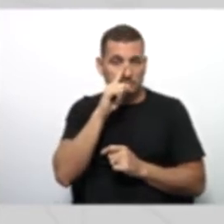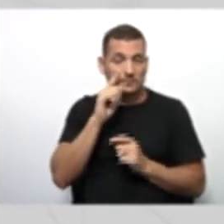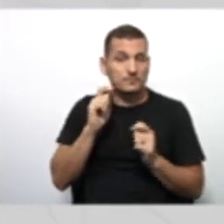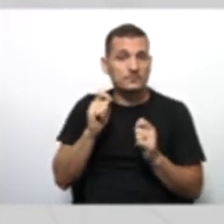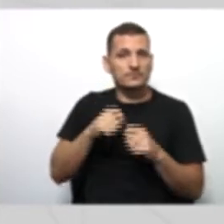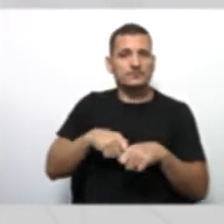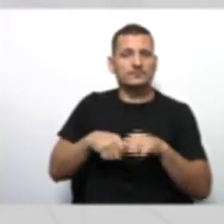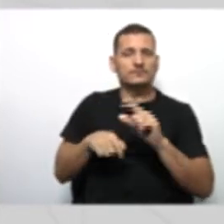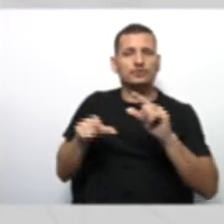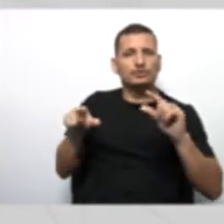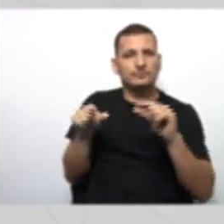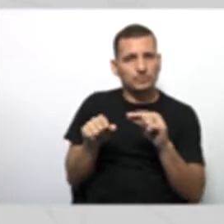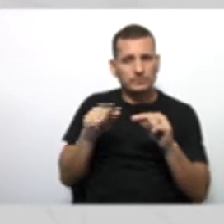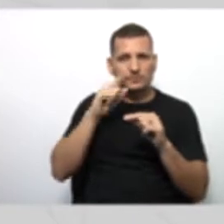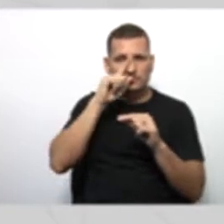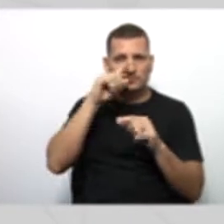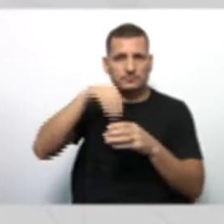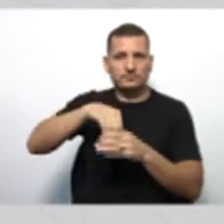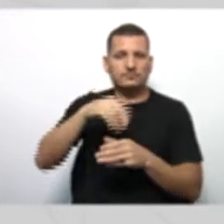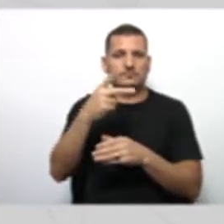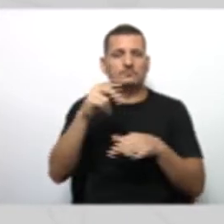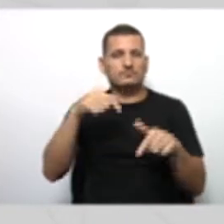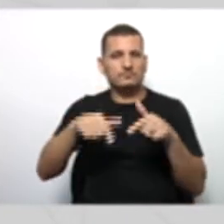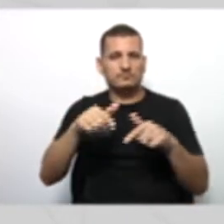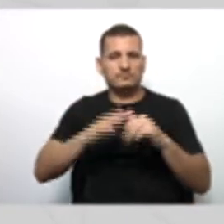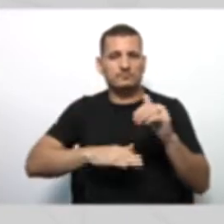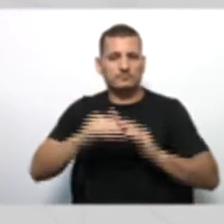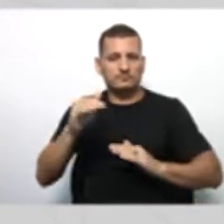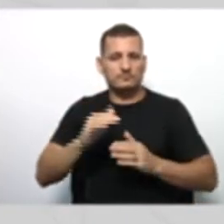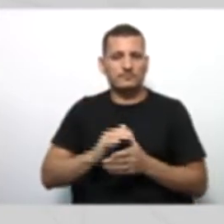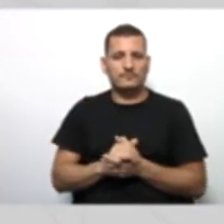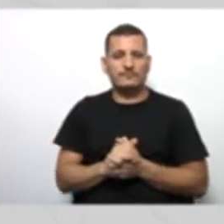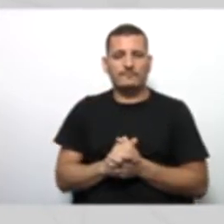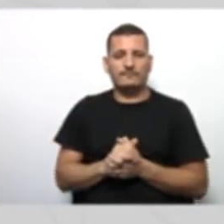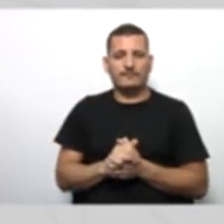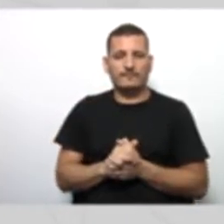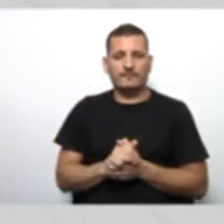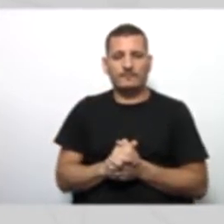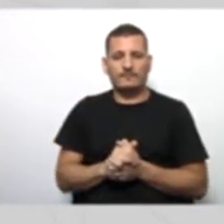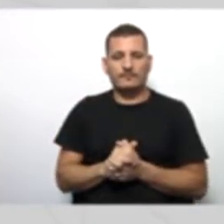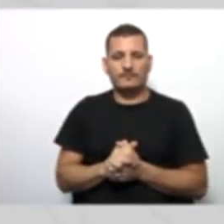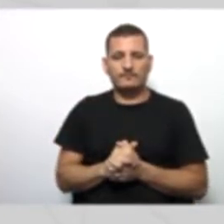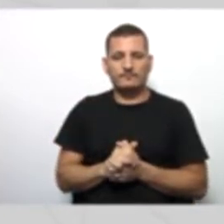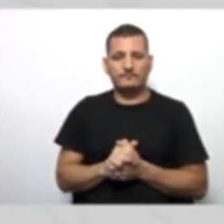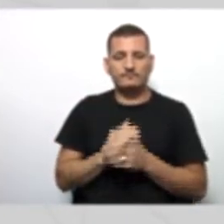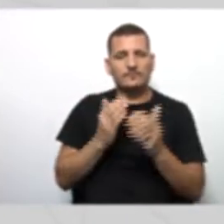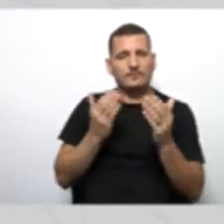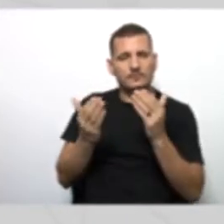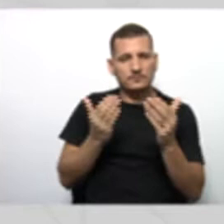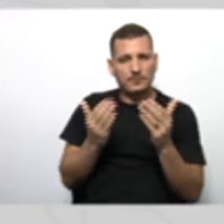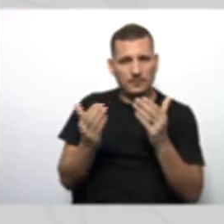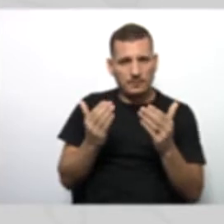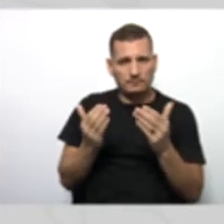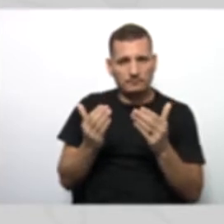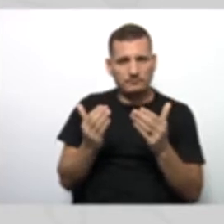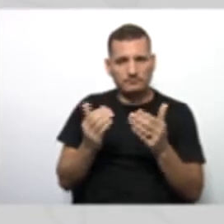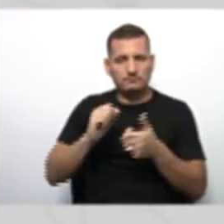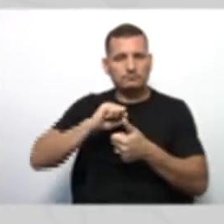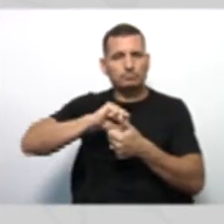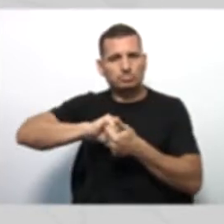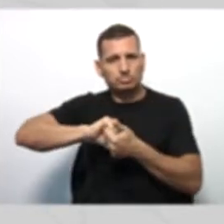forma de mitigação desses riscos dentro da sua atividade profissional. Além disso, a gente tem aqui, analisar qualitativamente